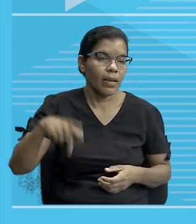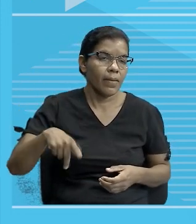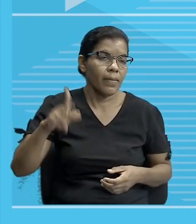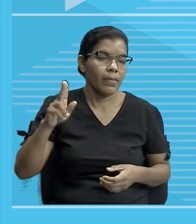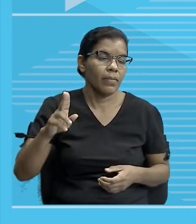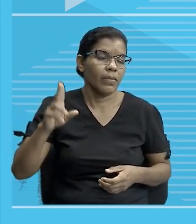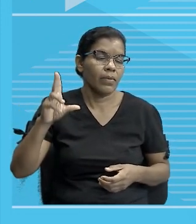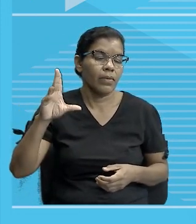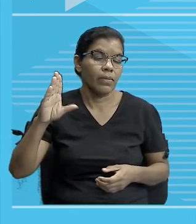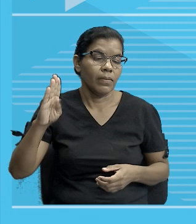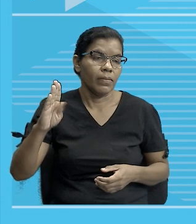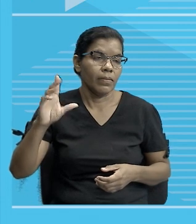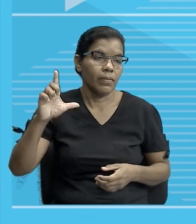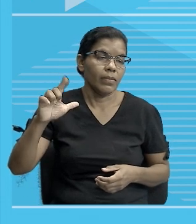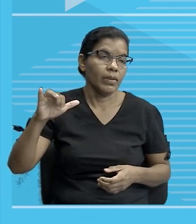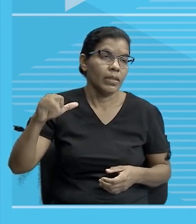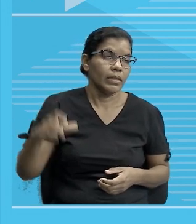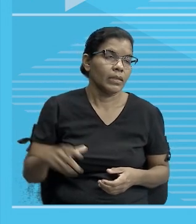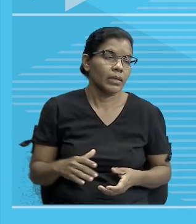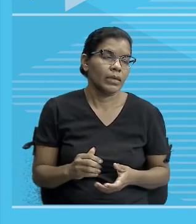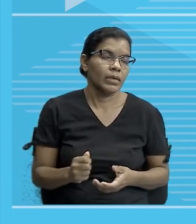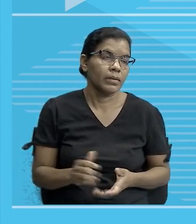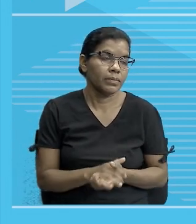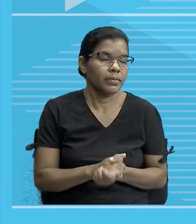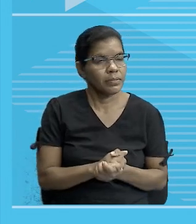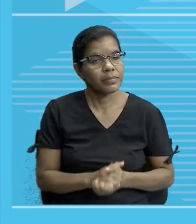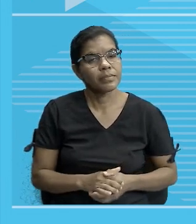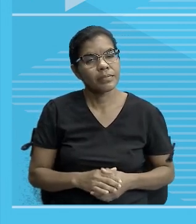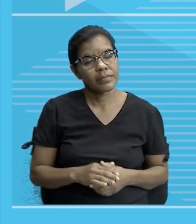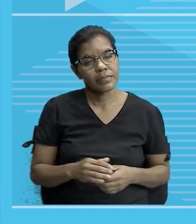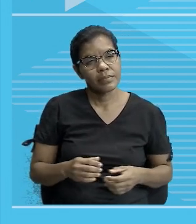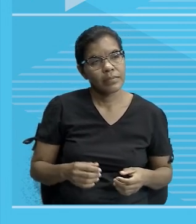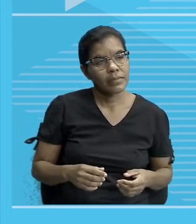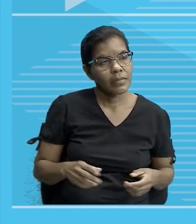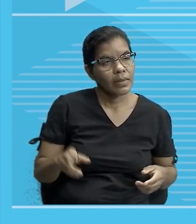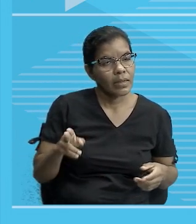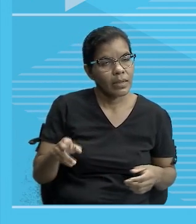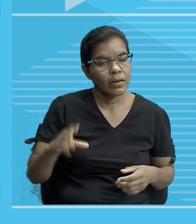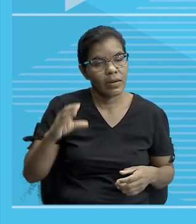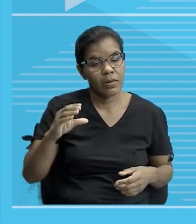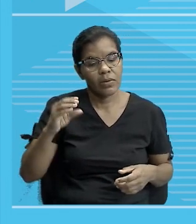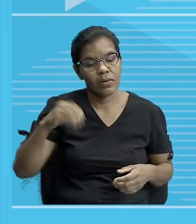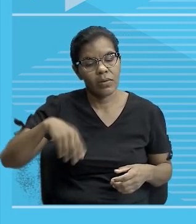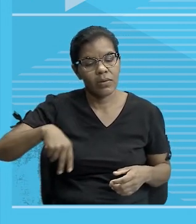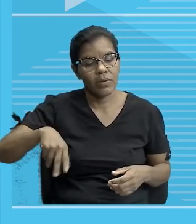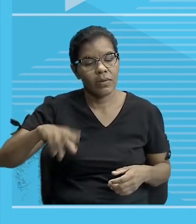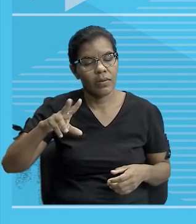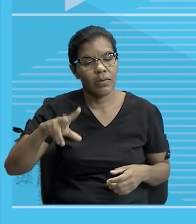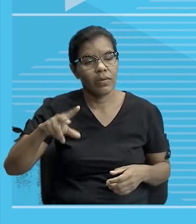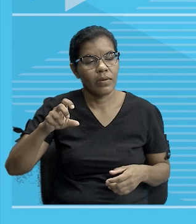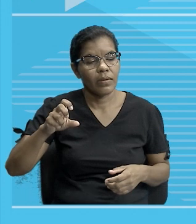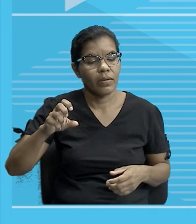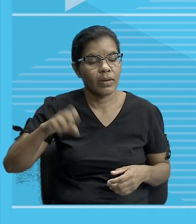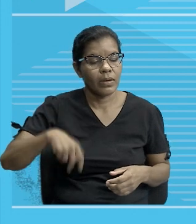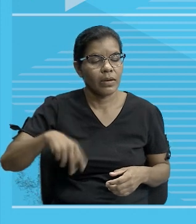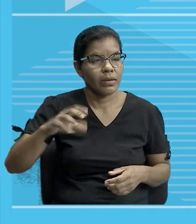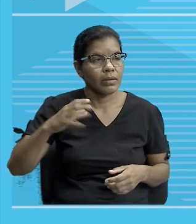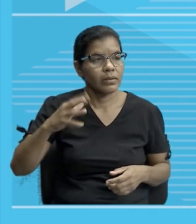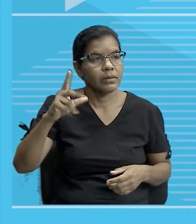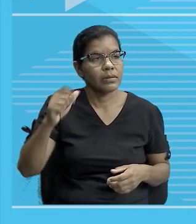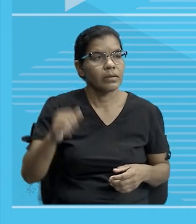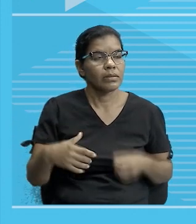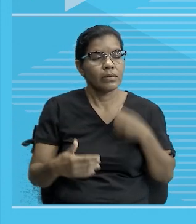chamava república, chamava convenção. É a mesma coisa. A convenção sob o comando